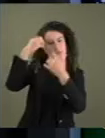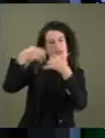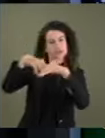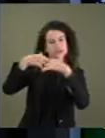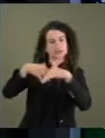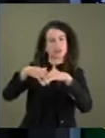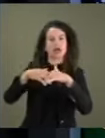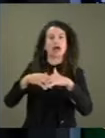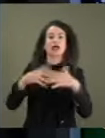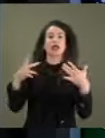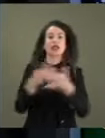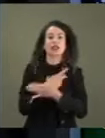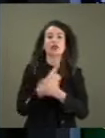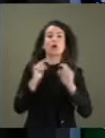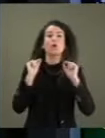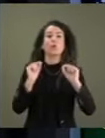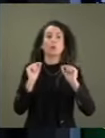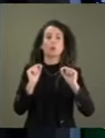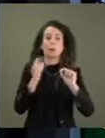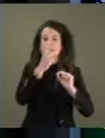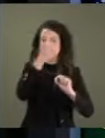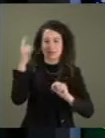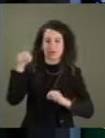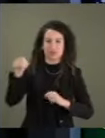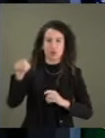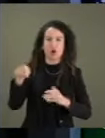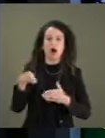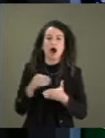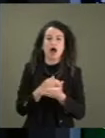potencializando a esquizofrenia.